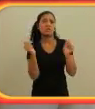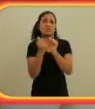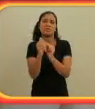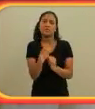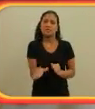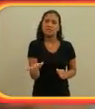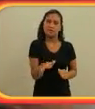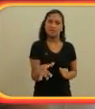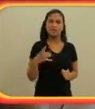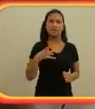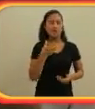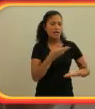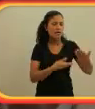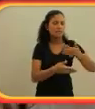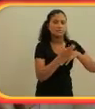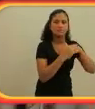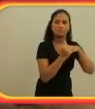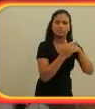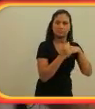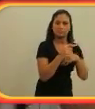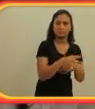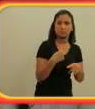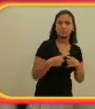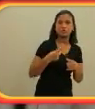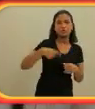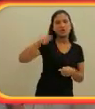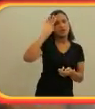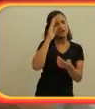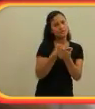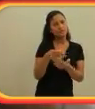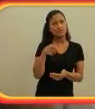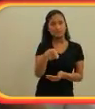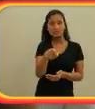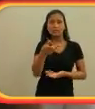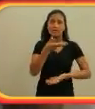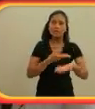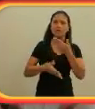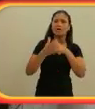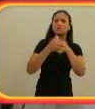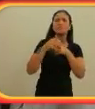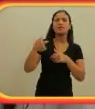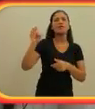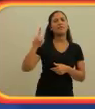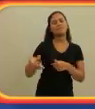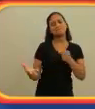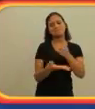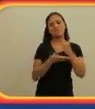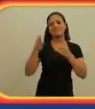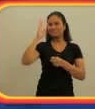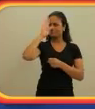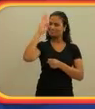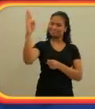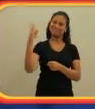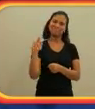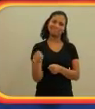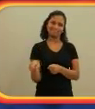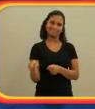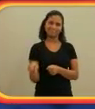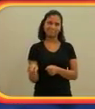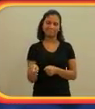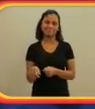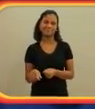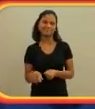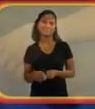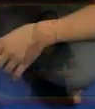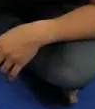relação afetiva, porque nós acreditamos que a relação afetiva ela é a base de tudo. Segurando